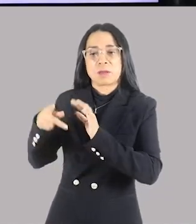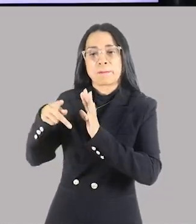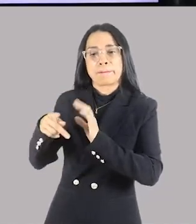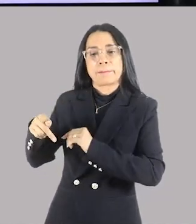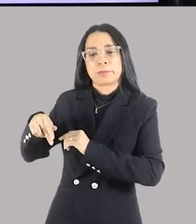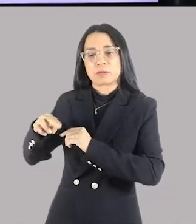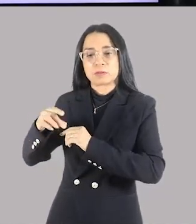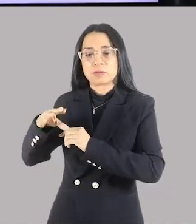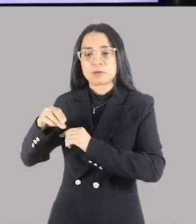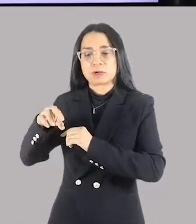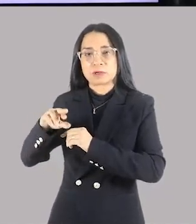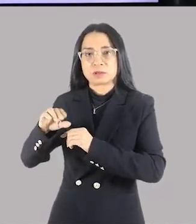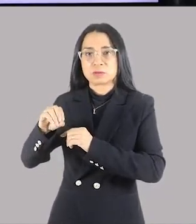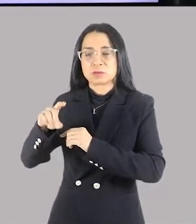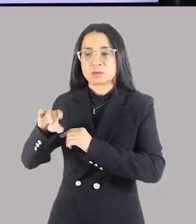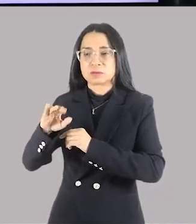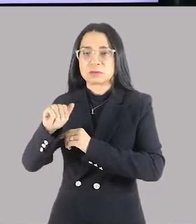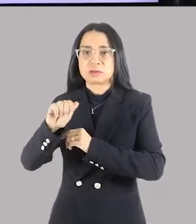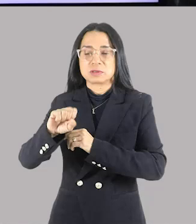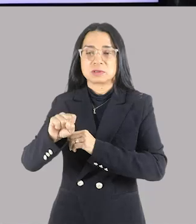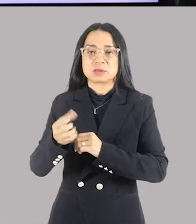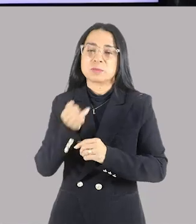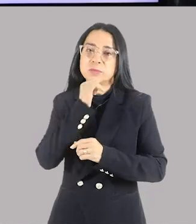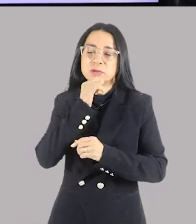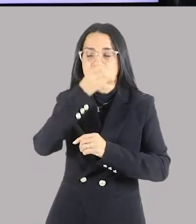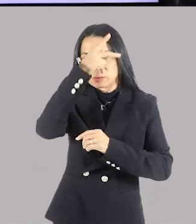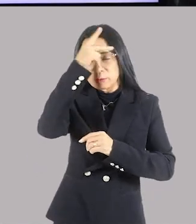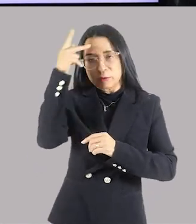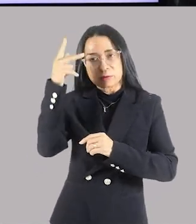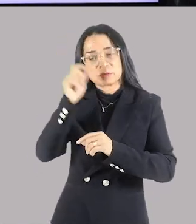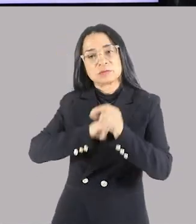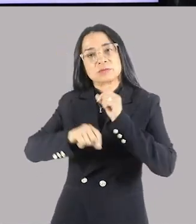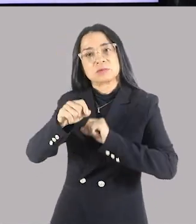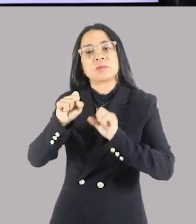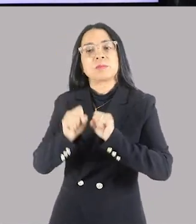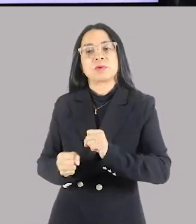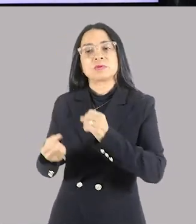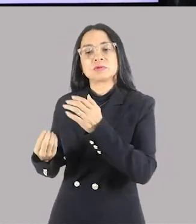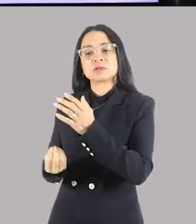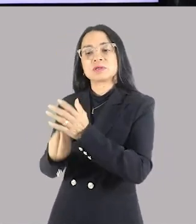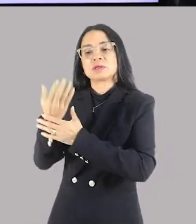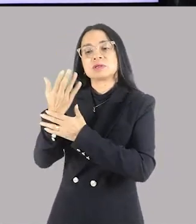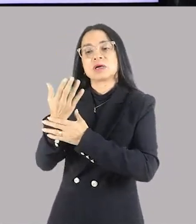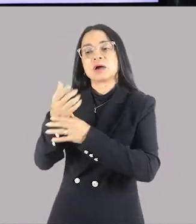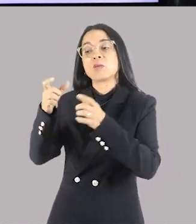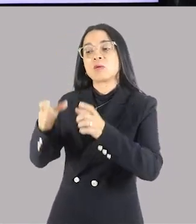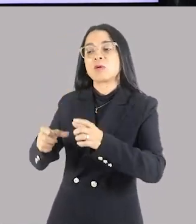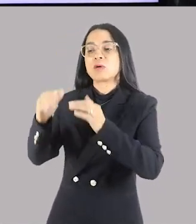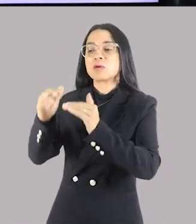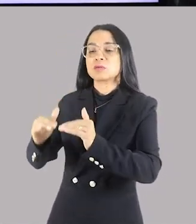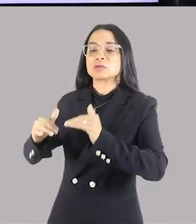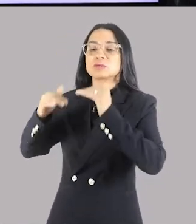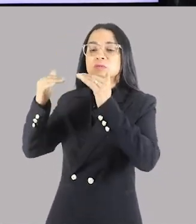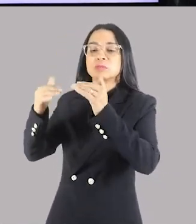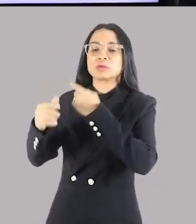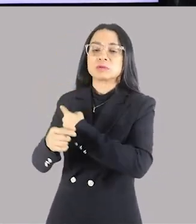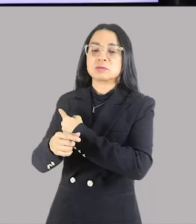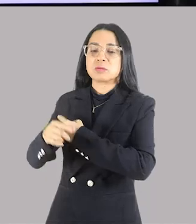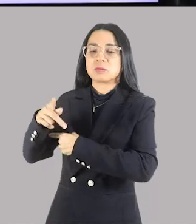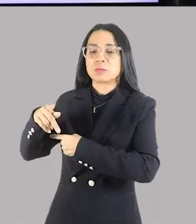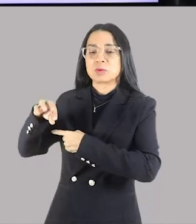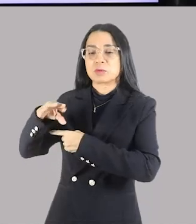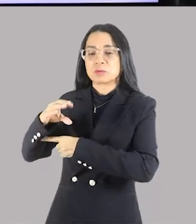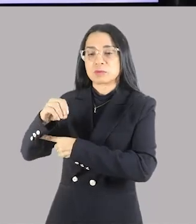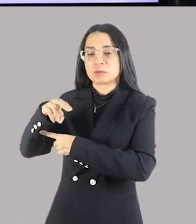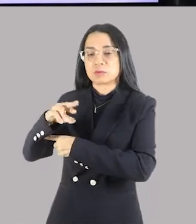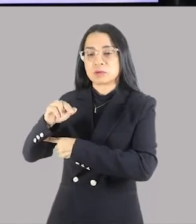um órgão superior. Então, a prefeitura, que é um órgão independente, cria um órgão superior, que é uma procuradoria, para